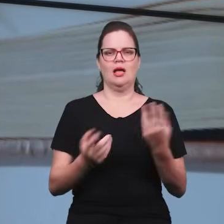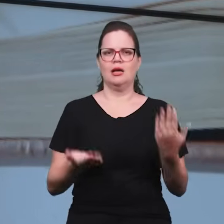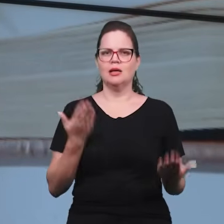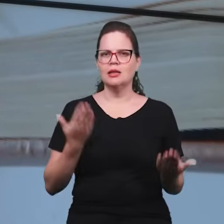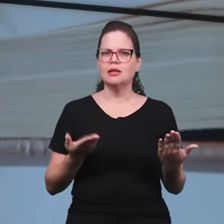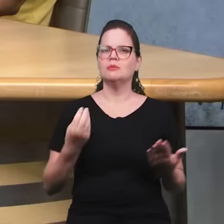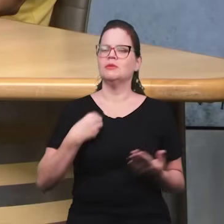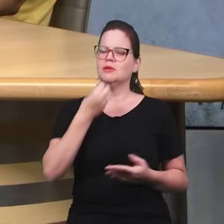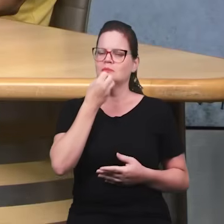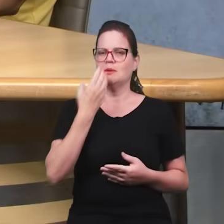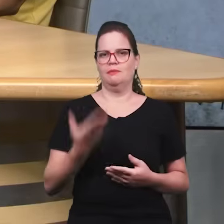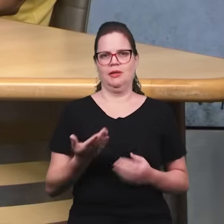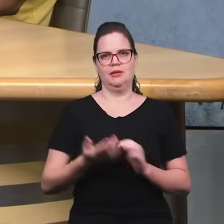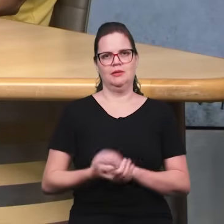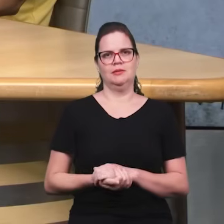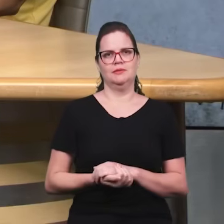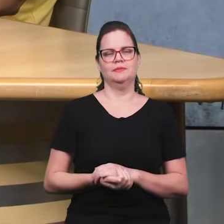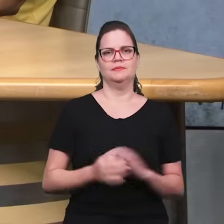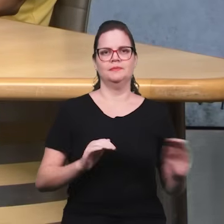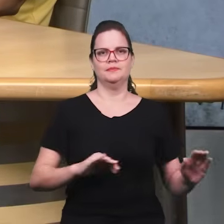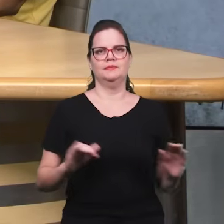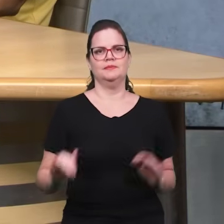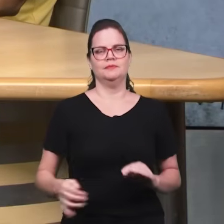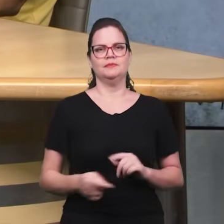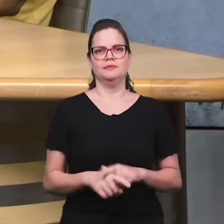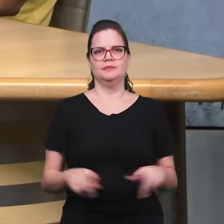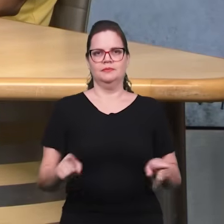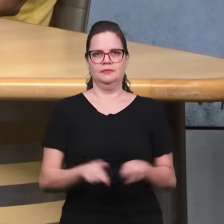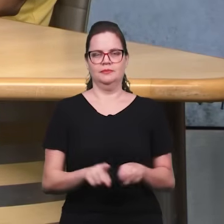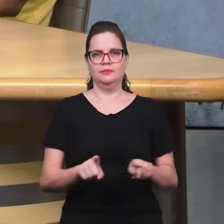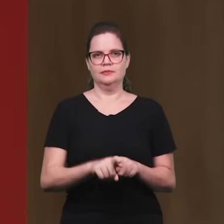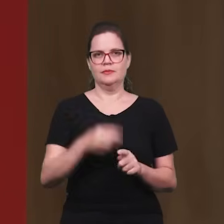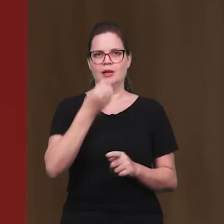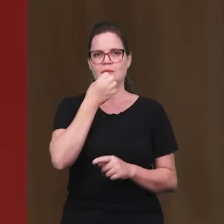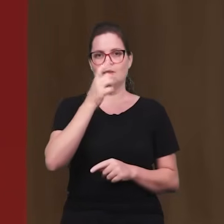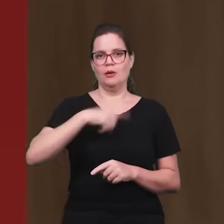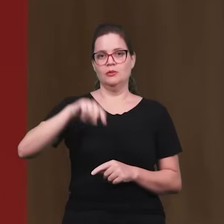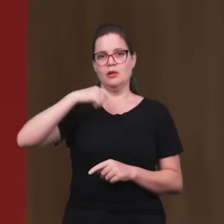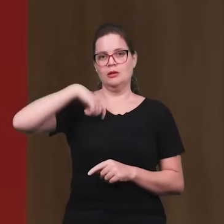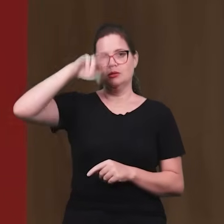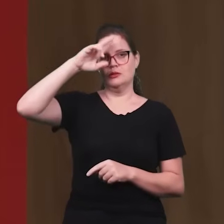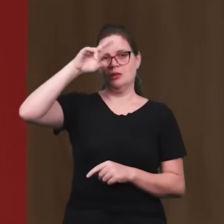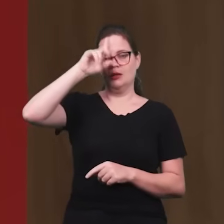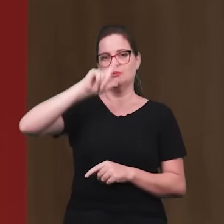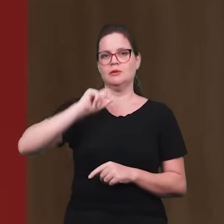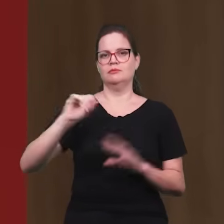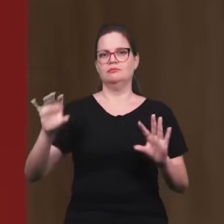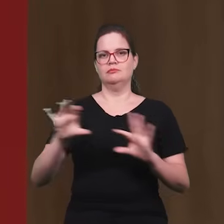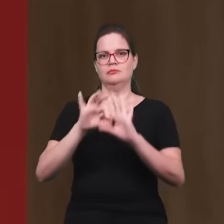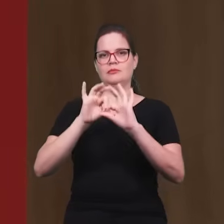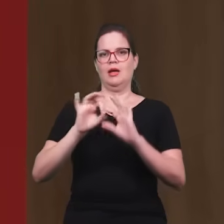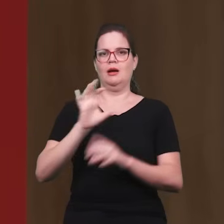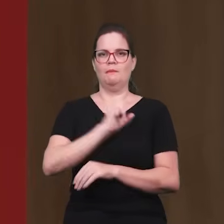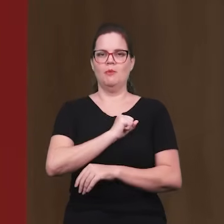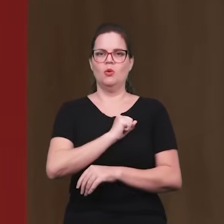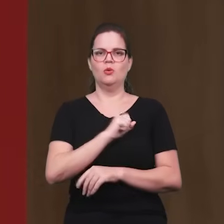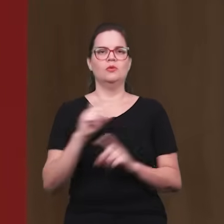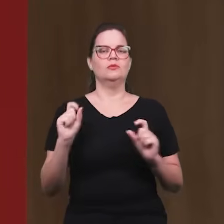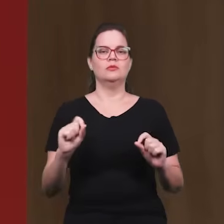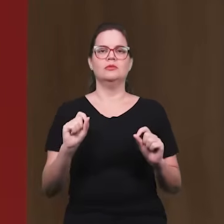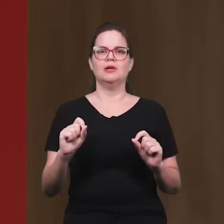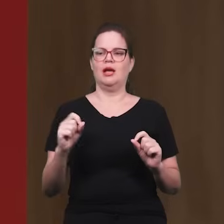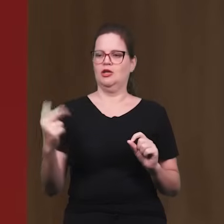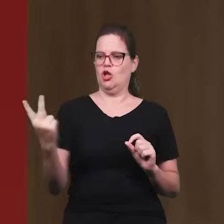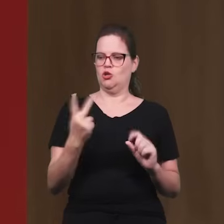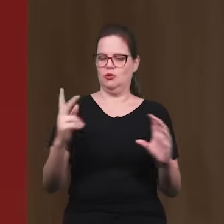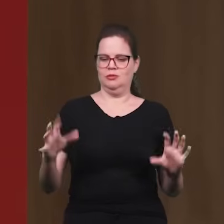uma bênção. É uma bênção, é uma maravilha. E a gente sempre lembrar que é o elo de amor, né? O que nos uniu foi o elo